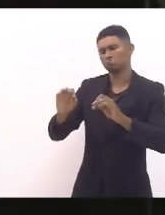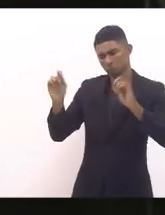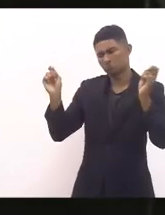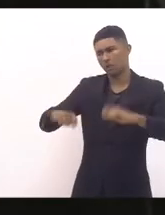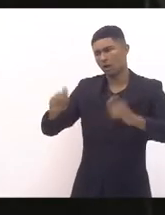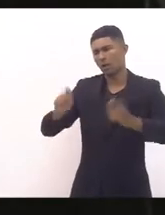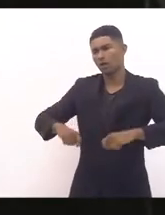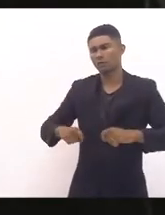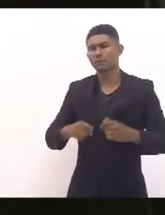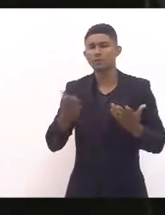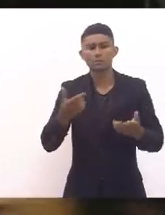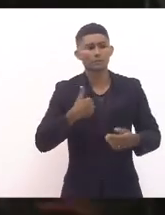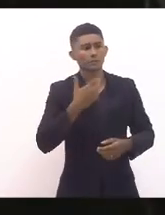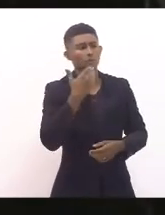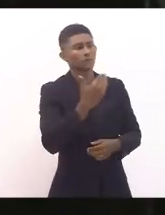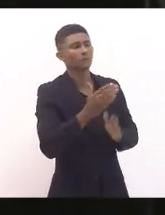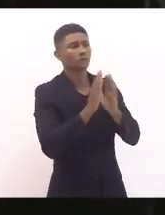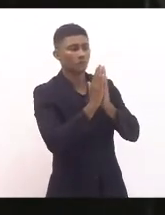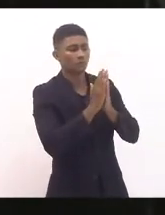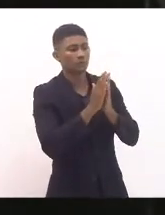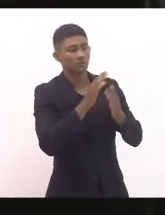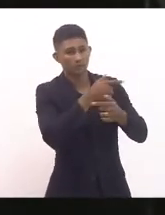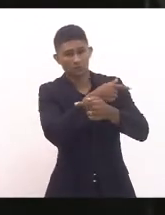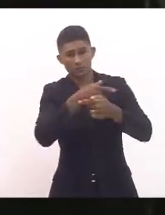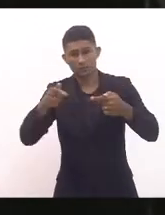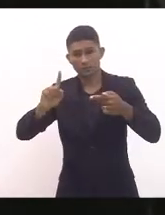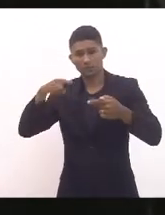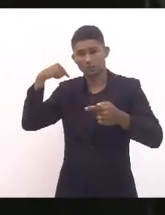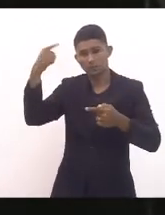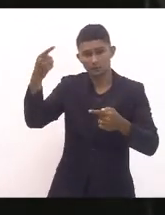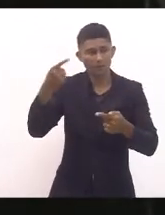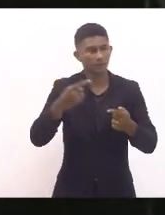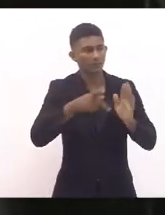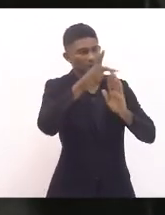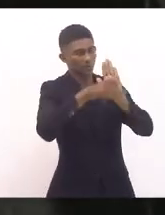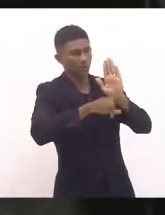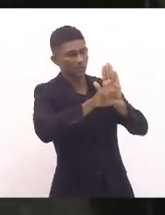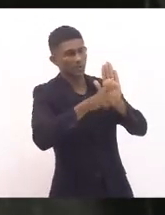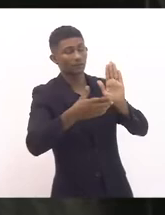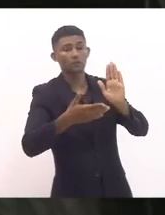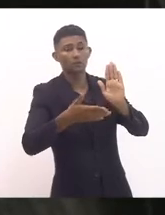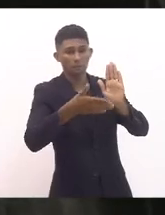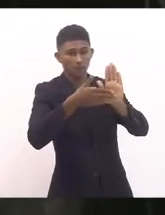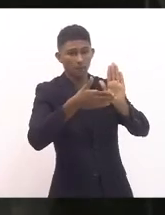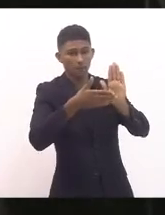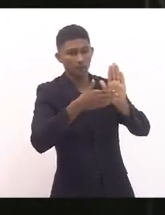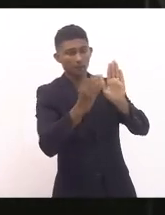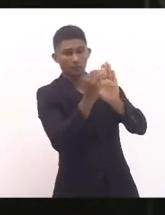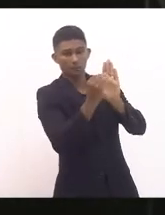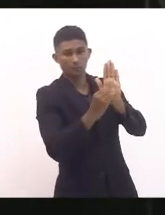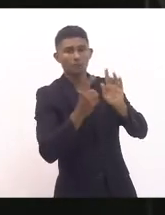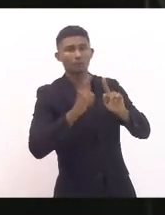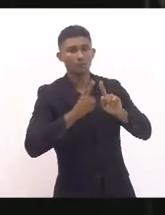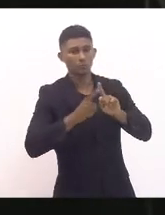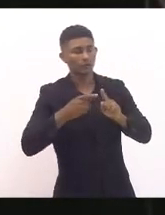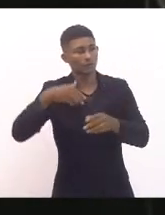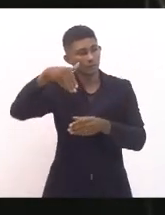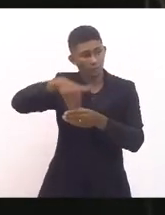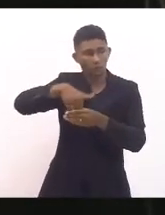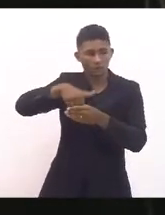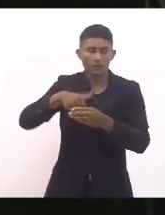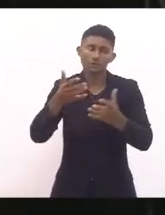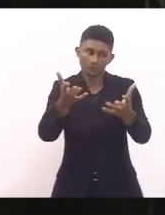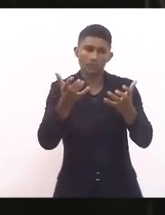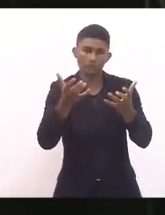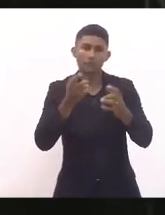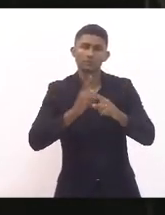Então, vou pedir Vossa Excelência que semana que vem o senhor coloque em pauta esse projeto, que eu faço questão de votar esse projeto, da importância